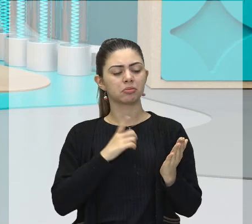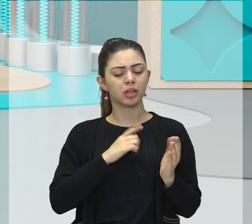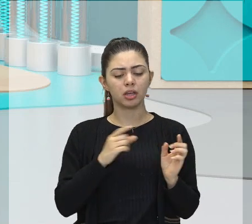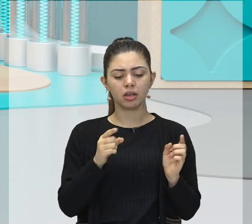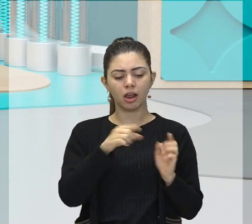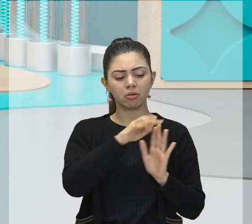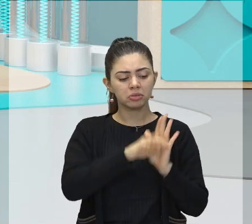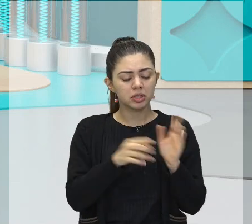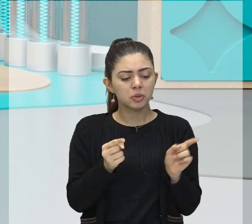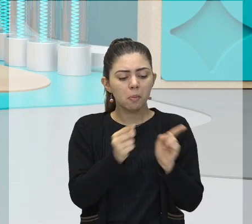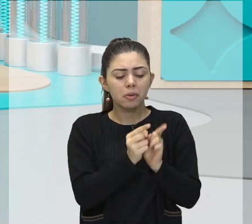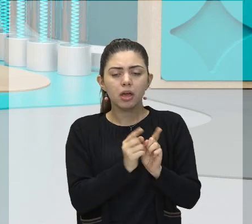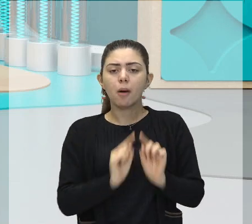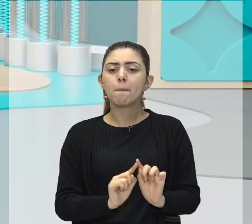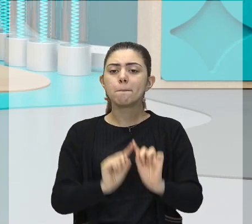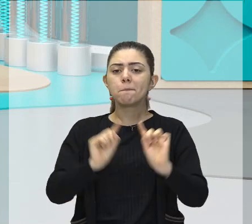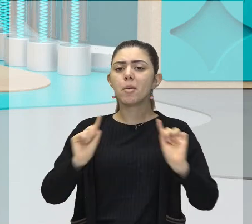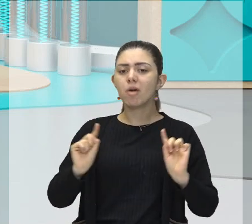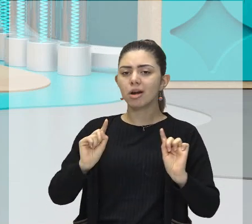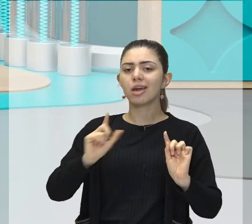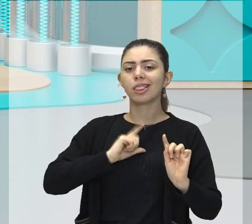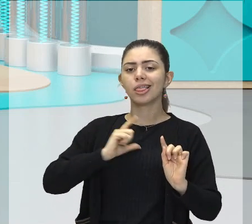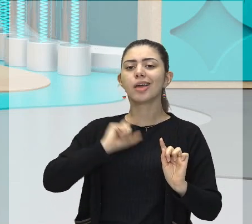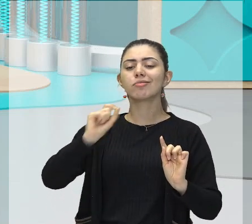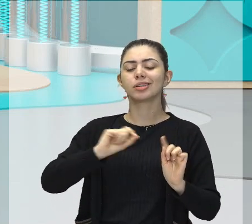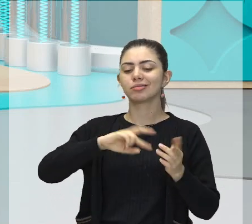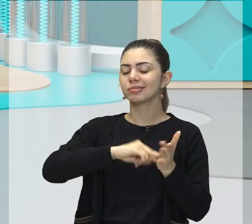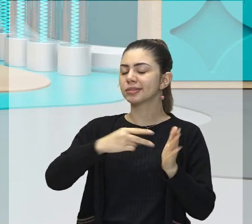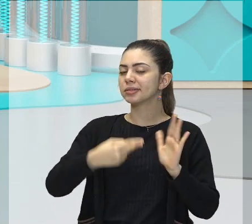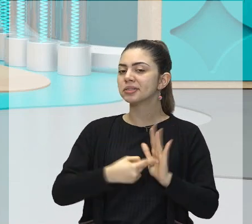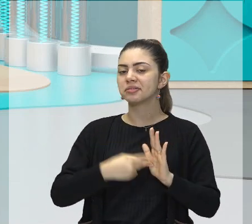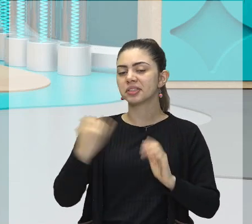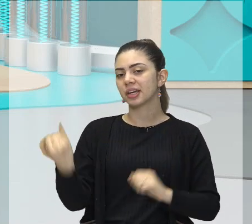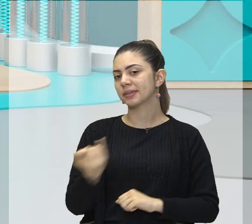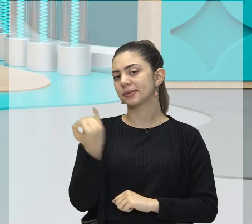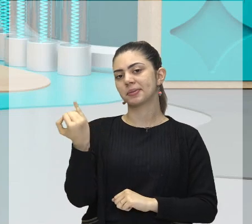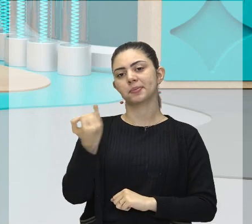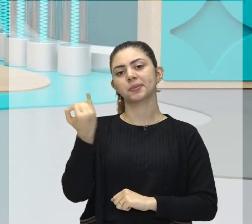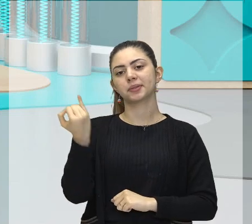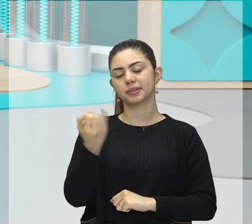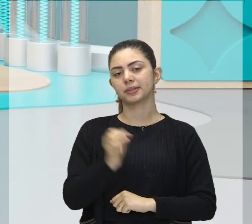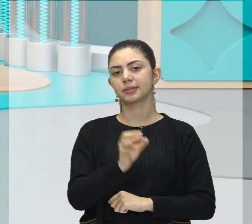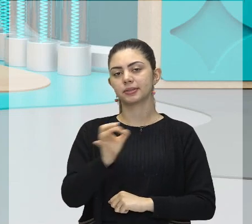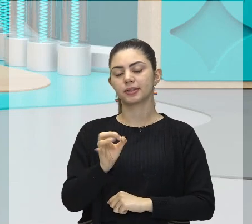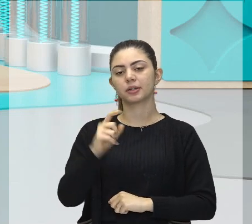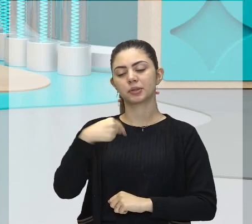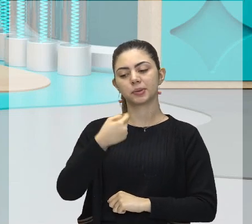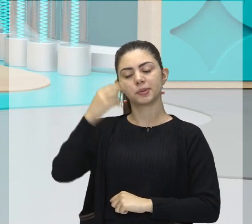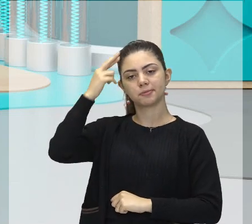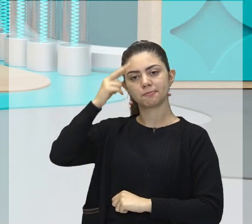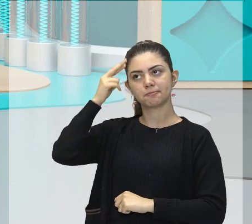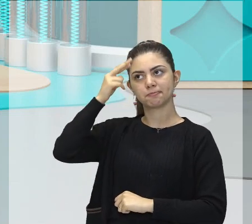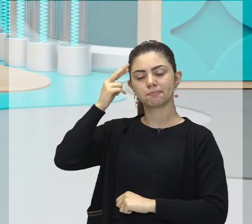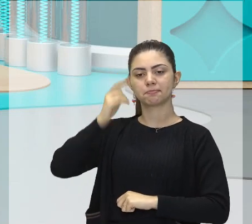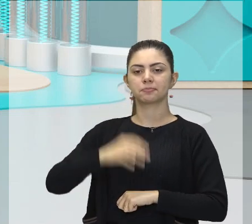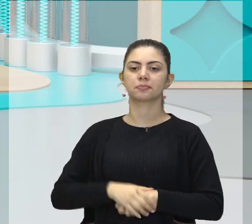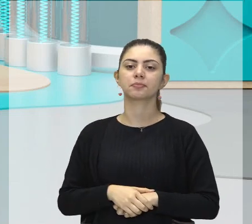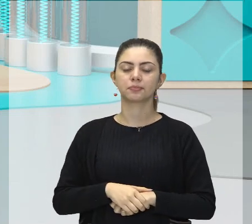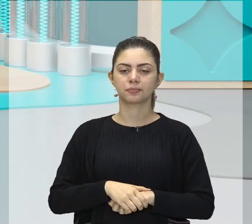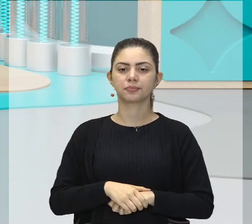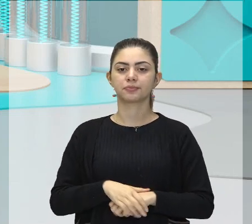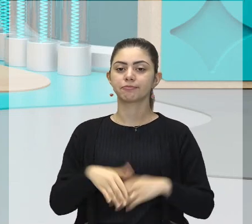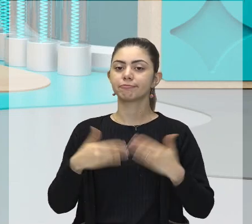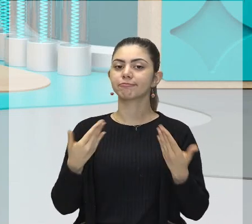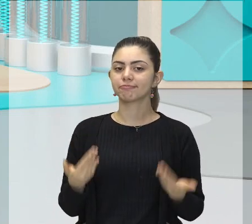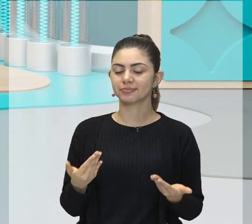pequeno, mas que traz, turmas, um grande significado e uma grande reflexão. Bem,